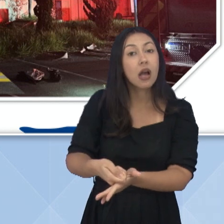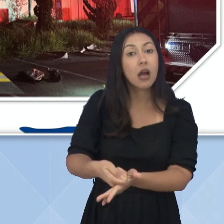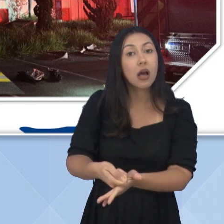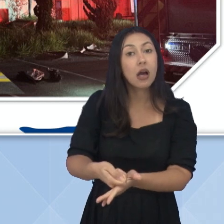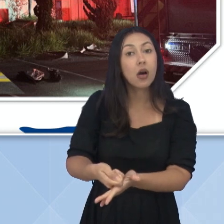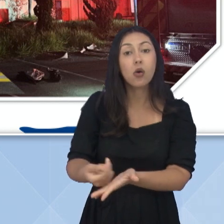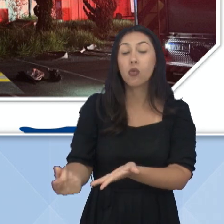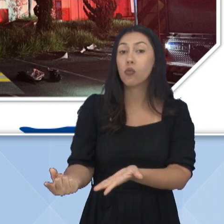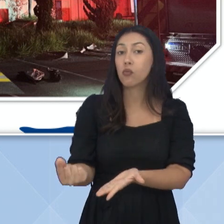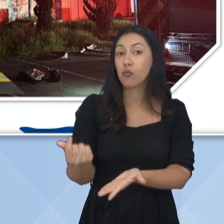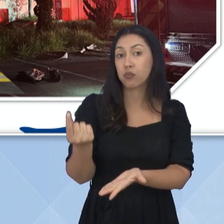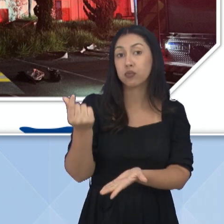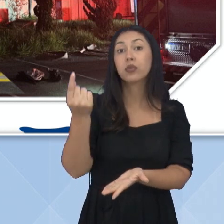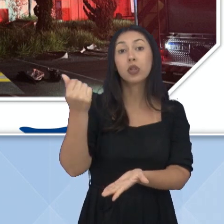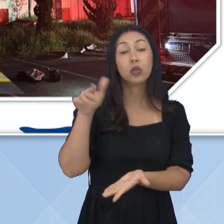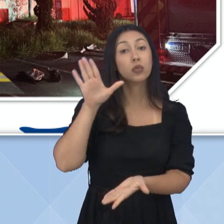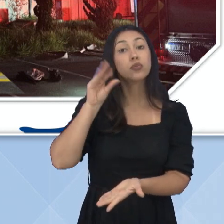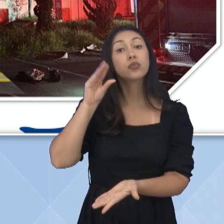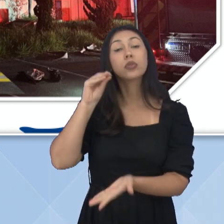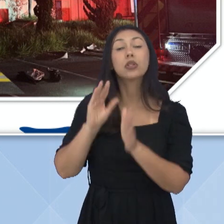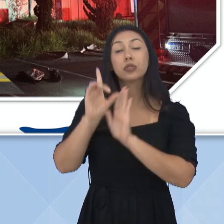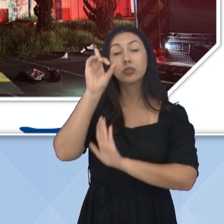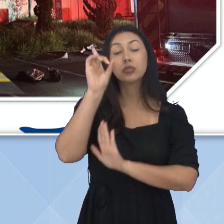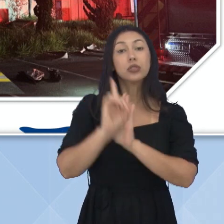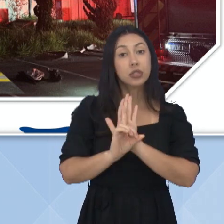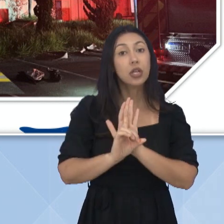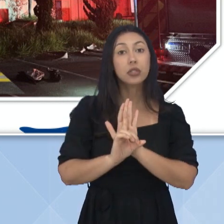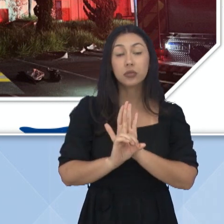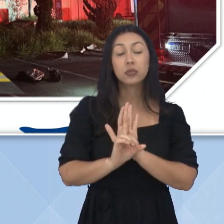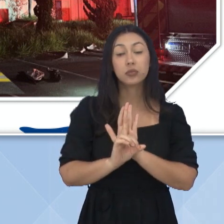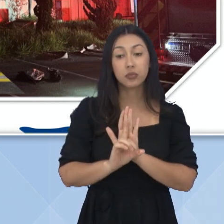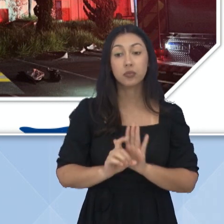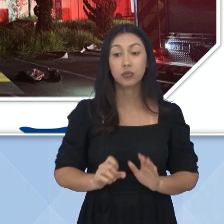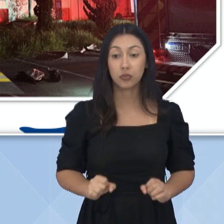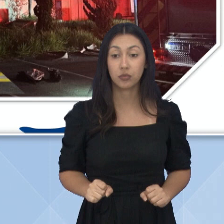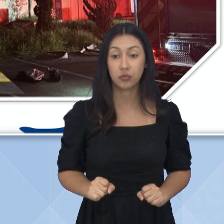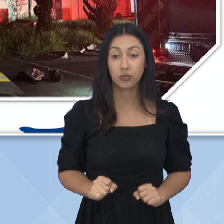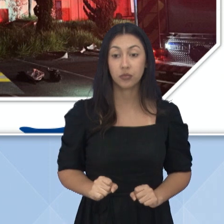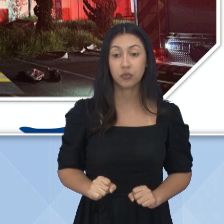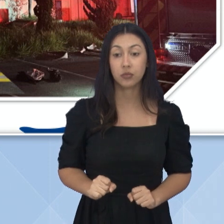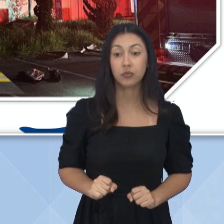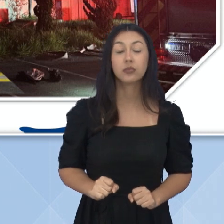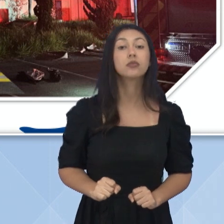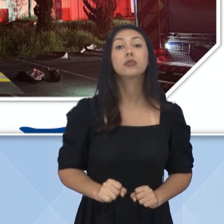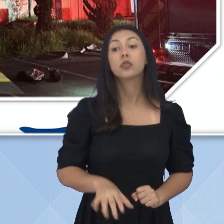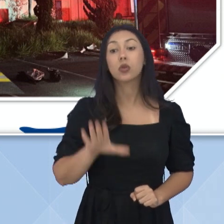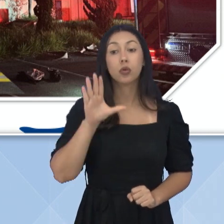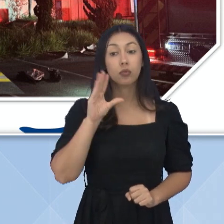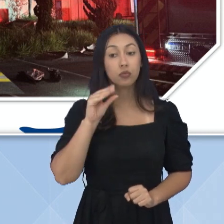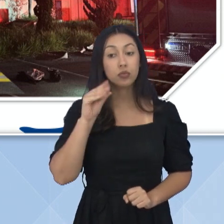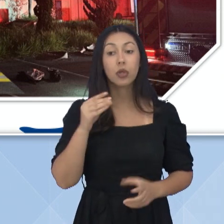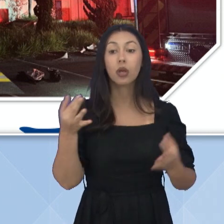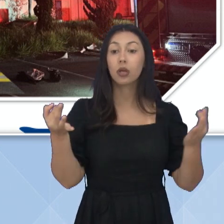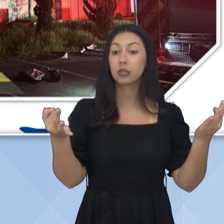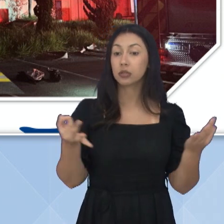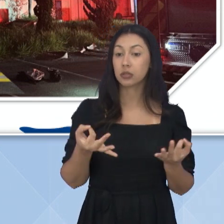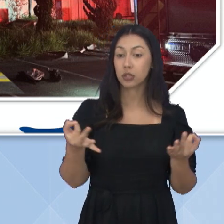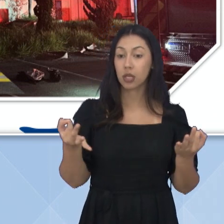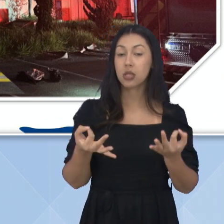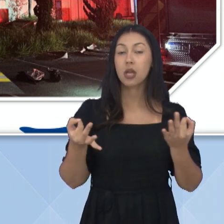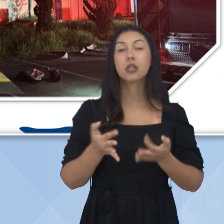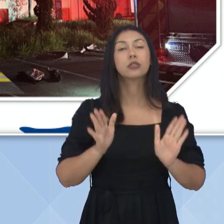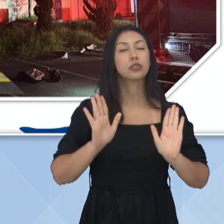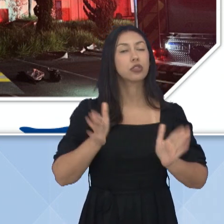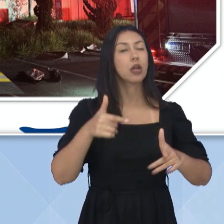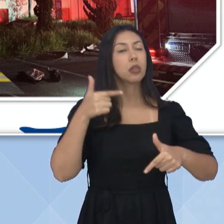os valores que os funcionários têm direito como indenização. São funcionários excelentes, fizeram